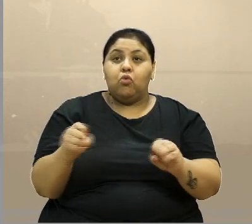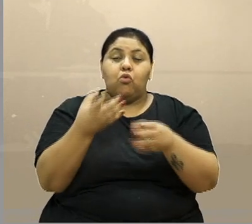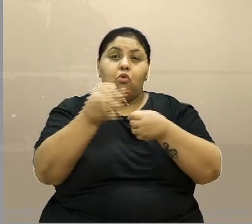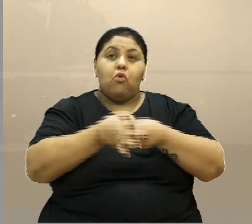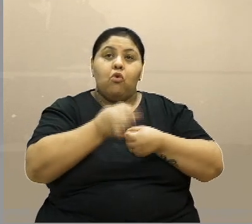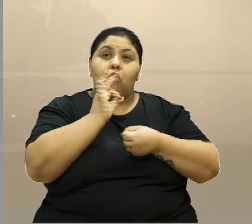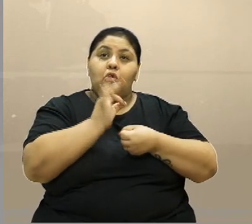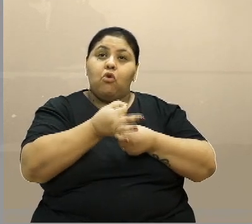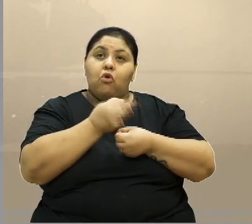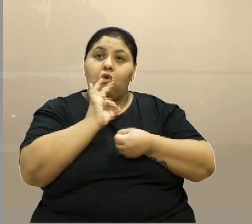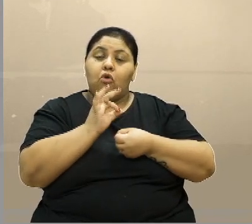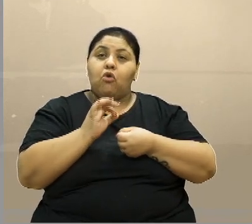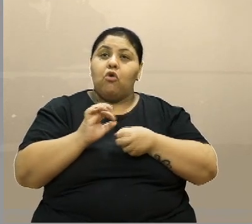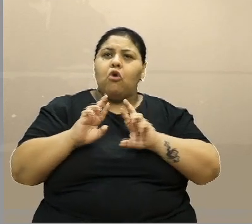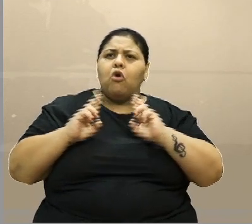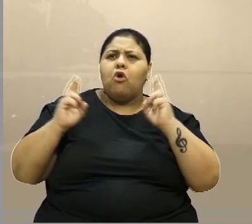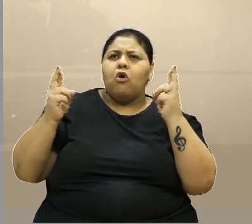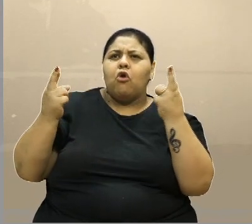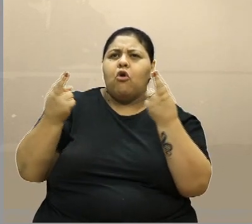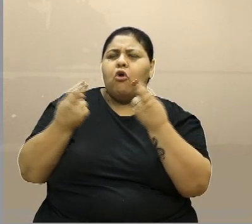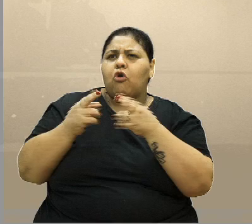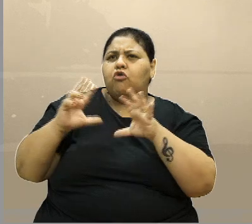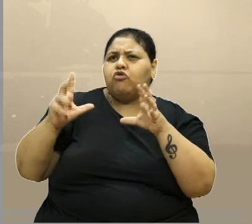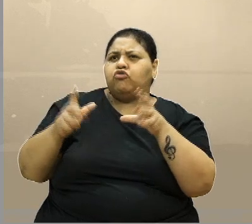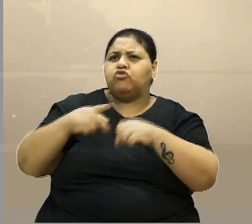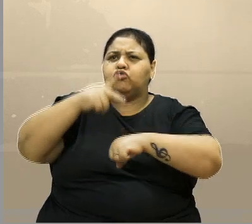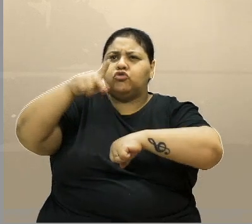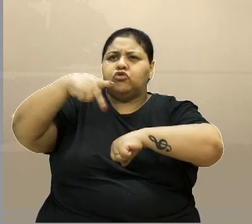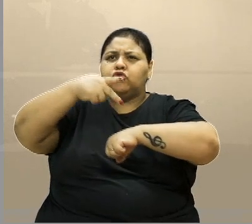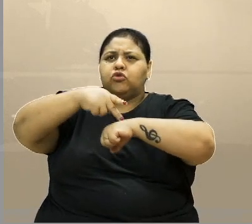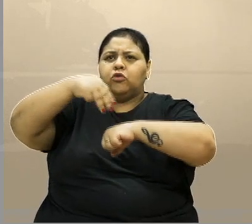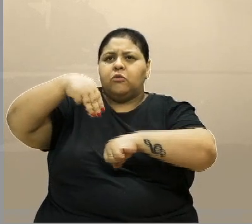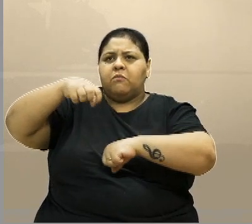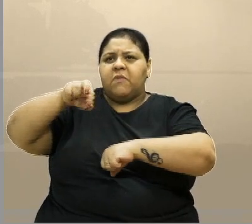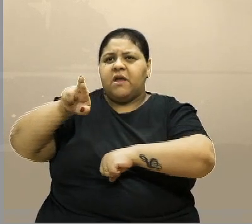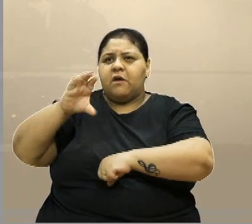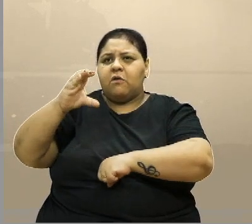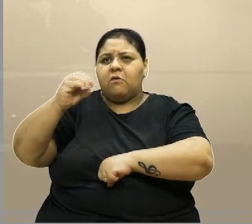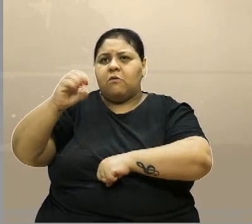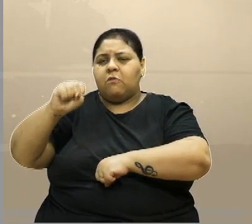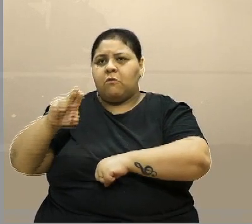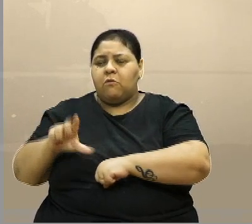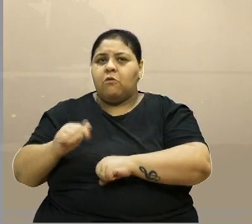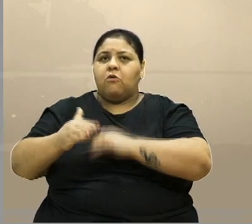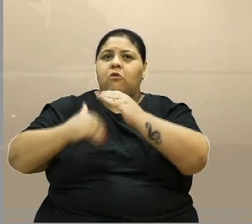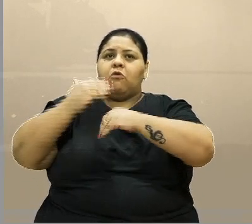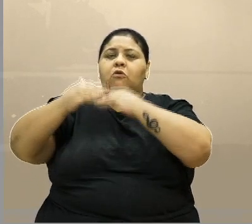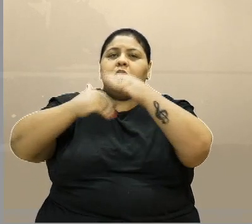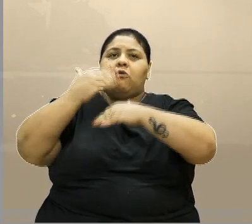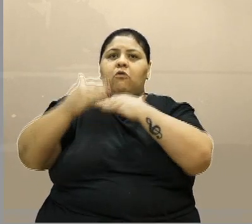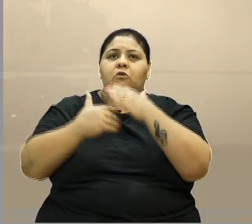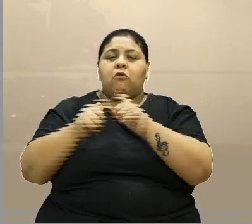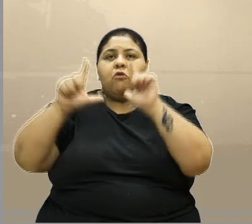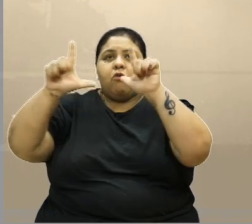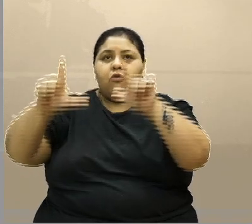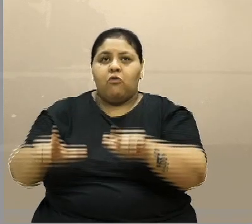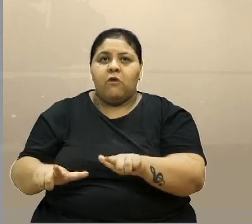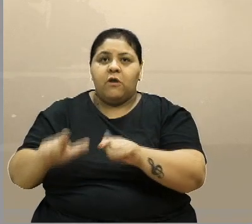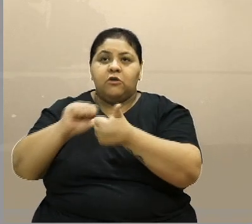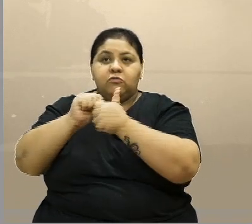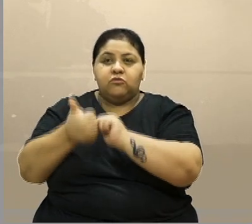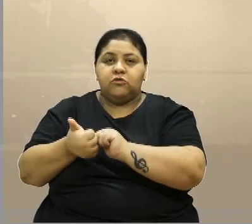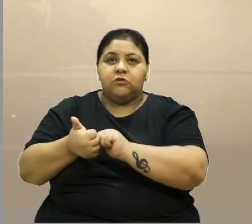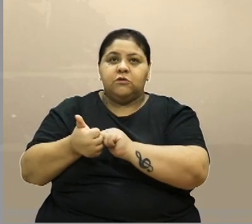Rede Mercocidades, que reúne todos os países do Mercosul. Construímos, vereador D'Ambrosio, o Complexo Esportivo da Zona Norte,